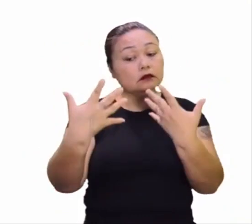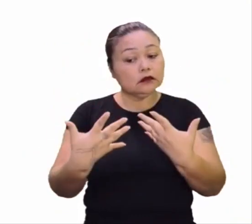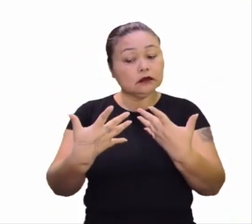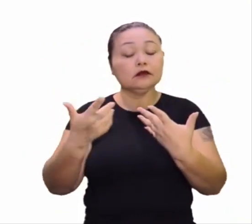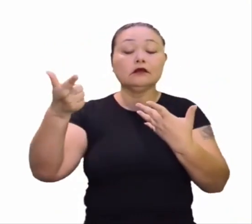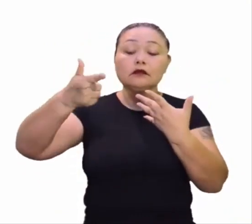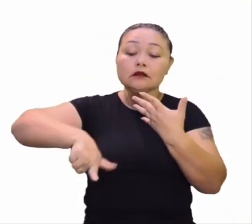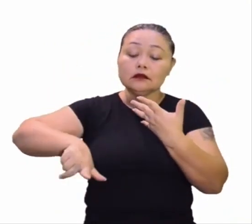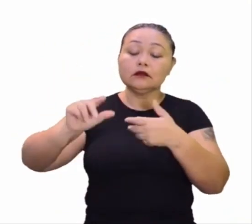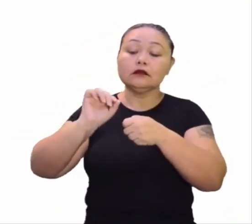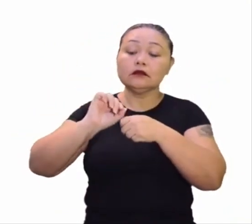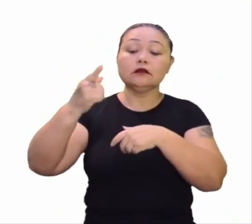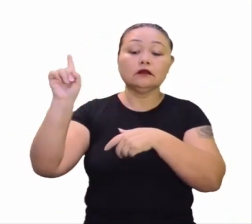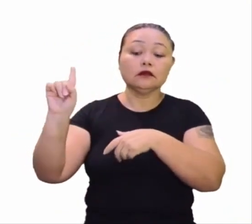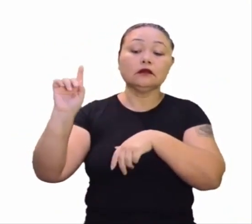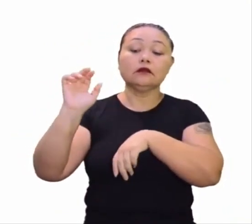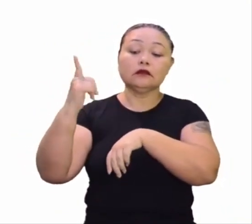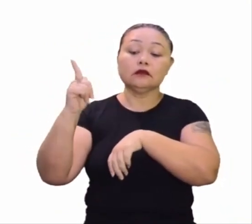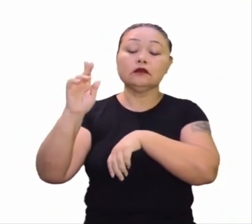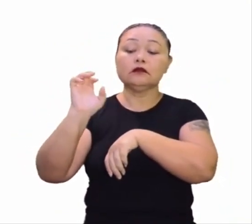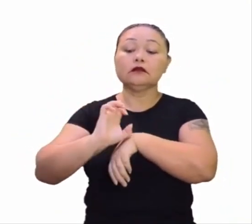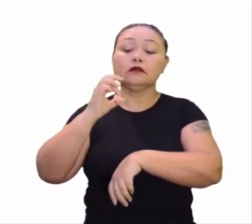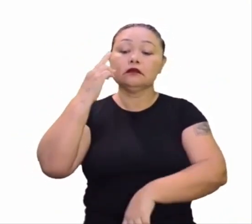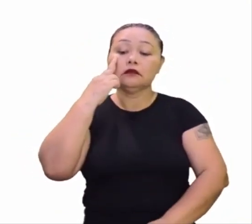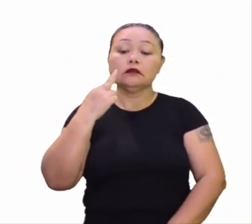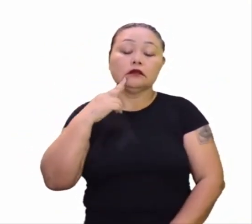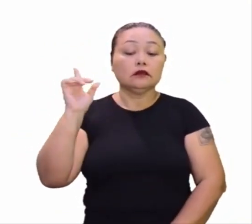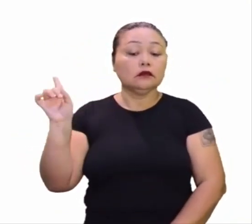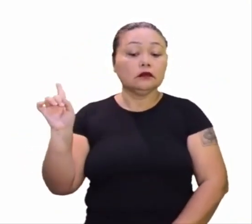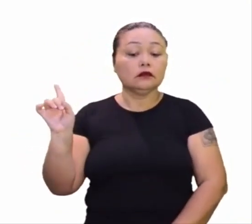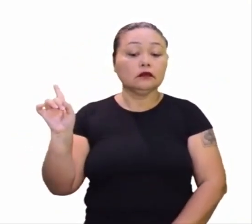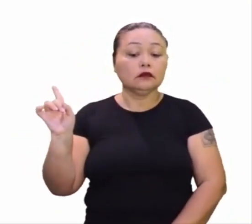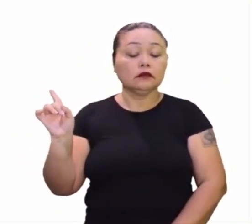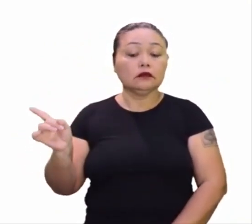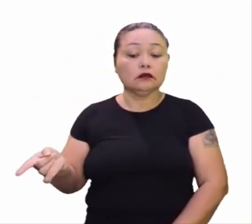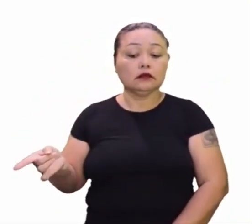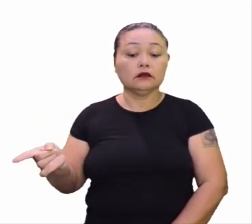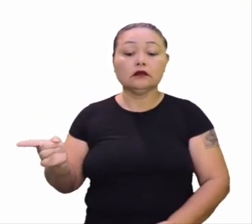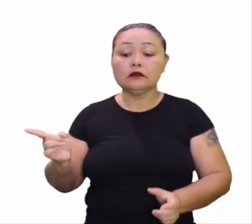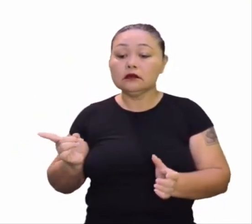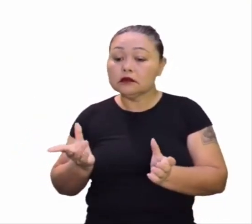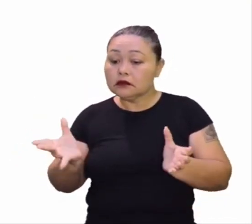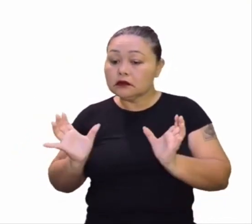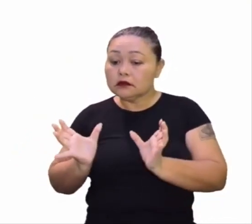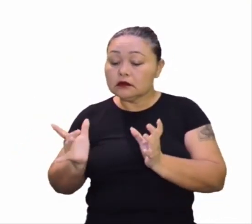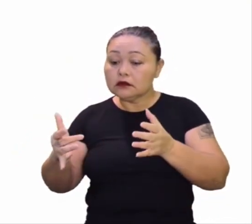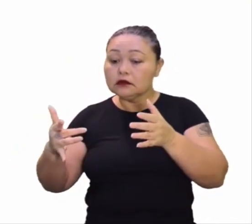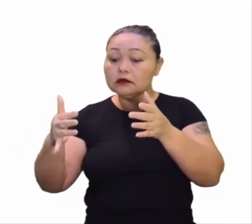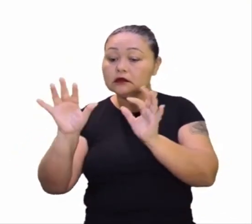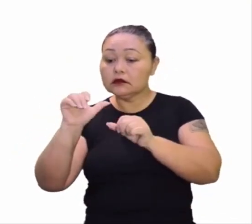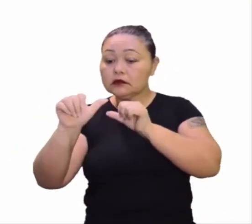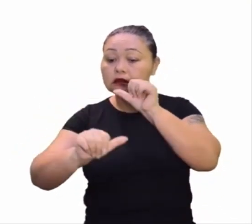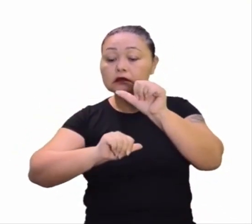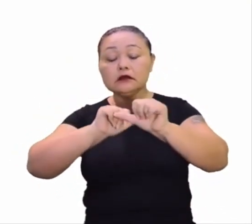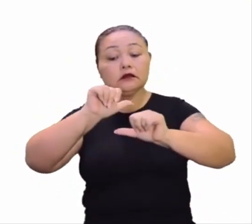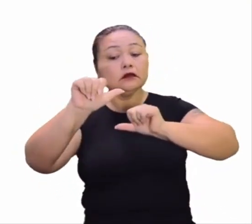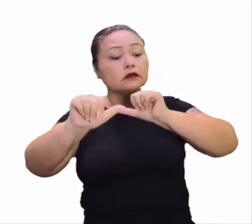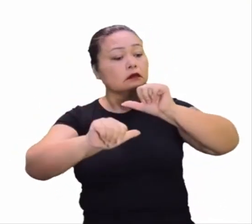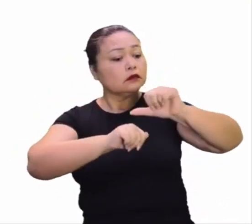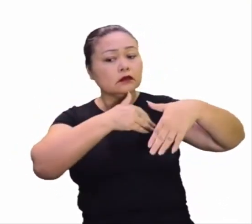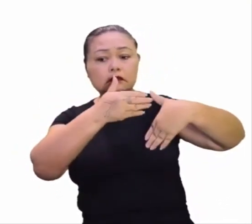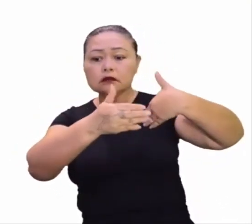se repetem na geografia de Rondônia, não é isso? Muito bem, então essa pirâmide reflete de todas essas transformações que